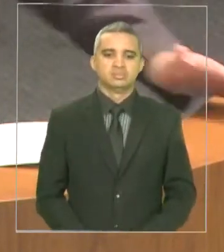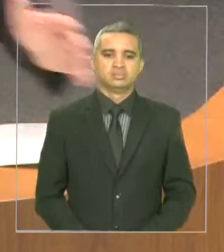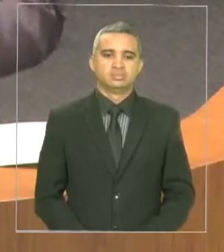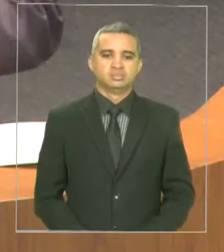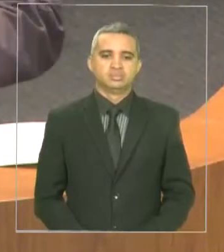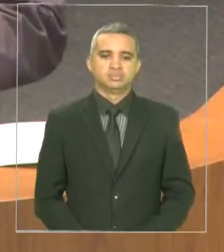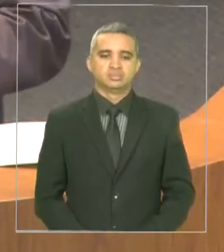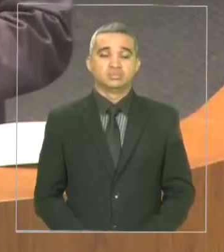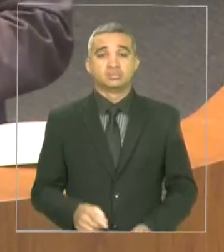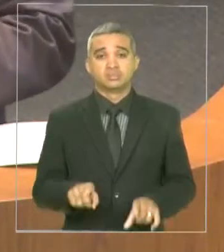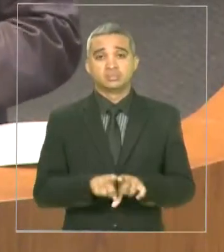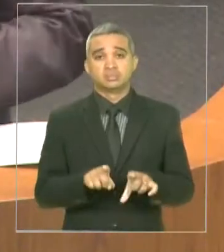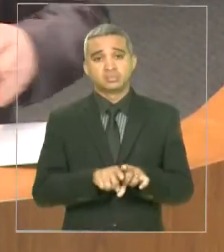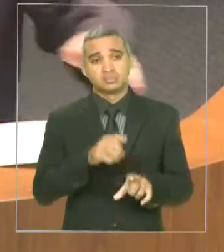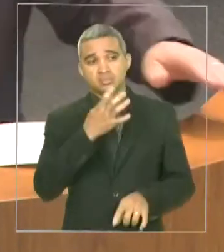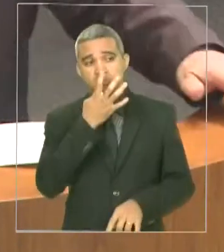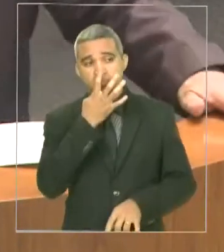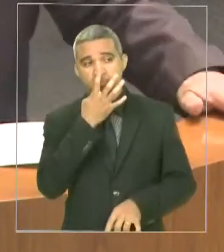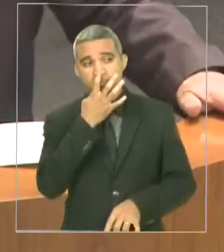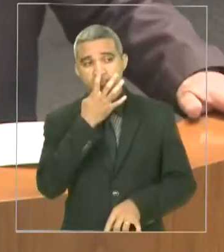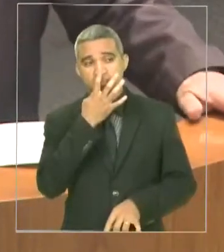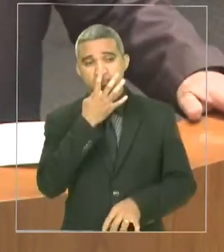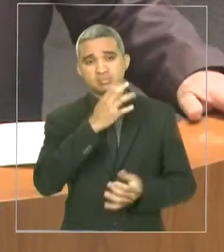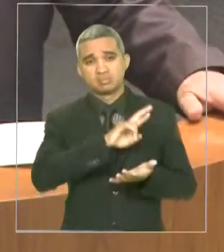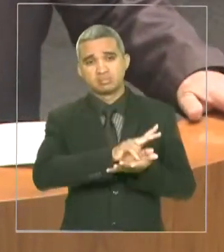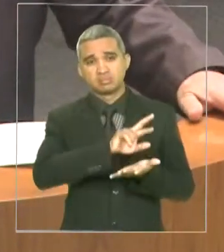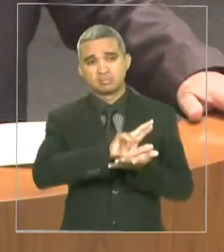e que vi também ali bons oradores,